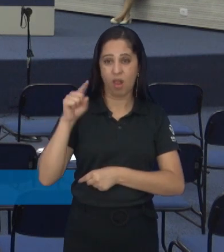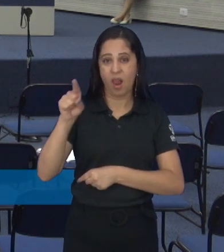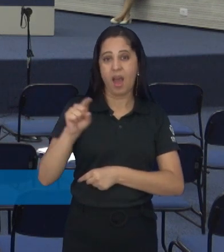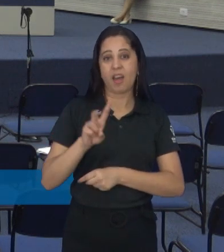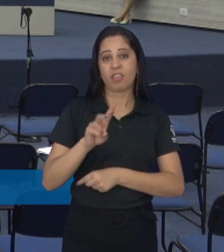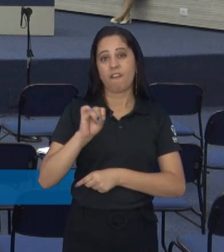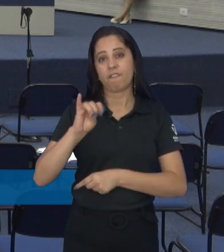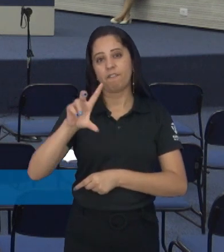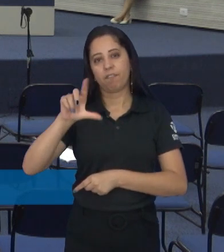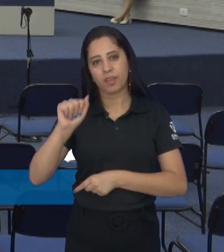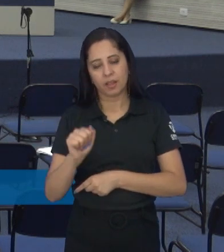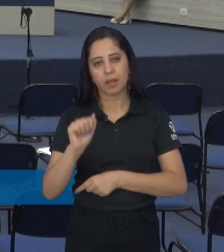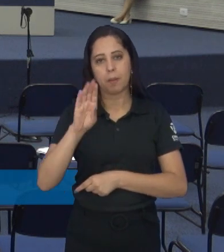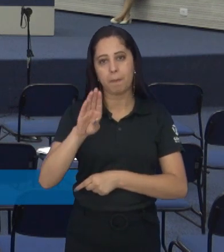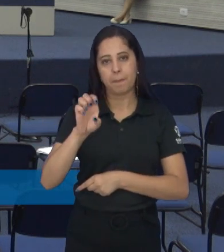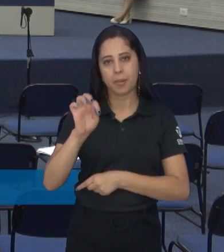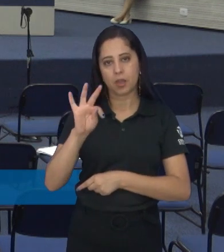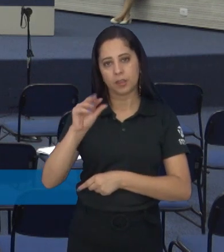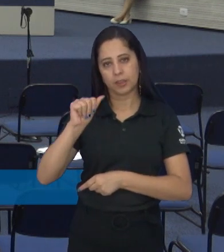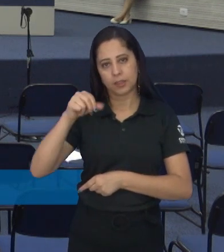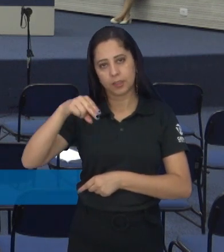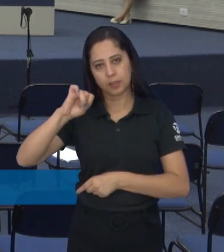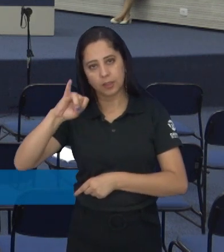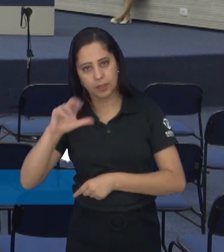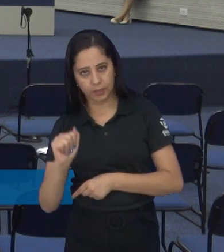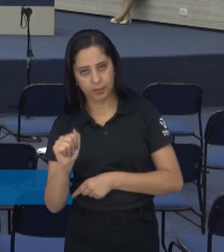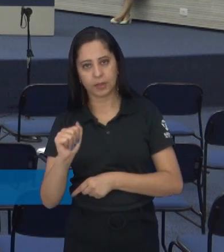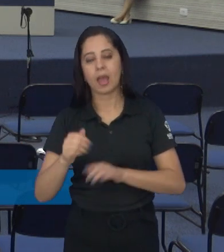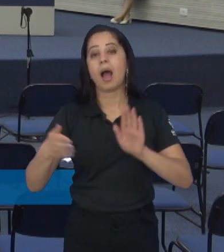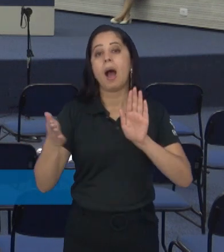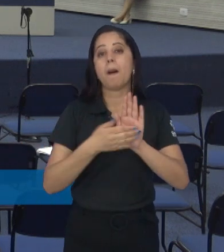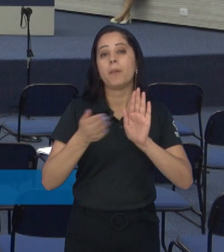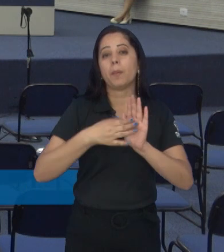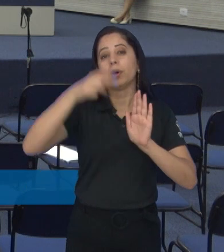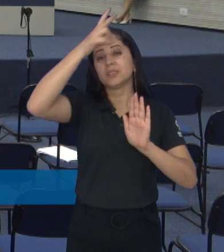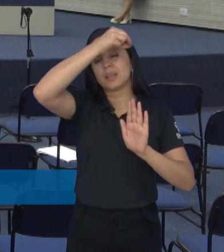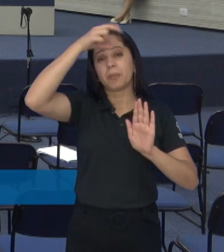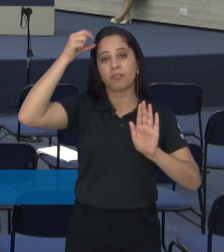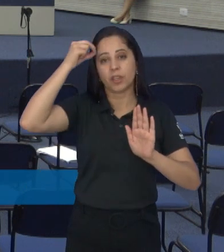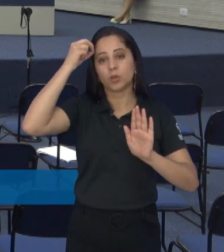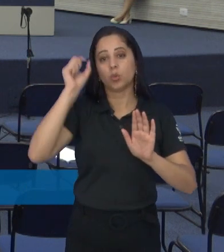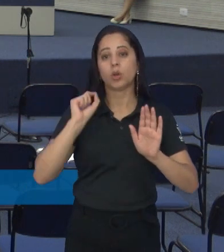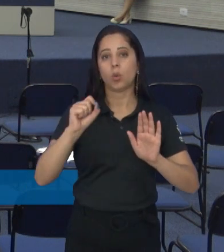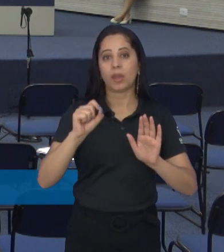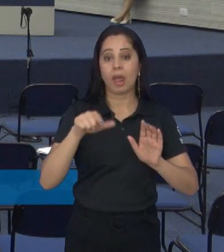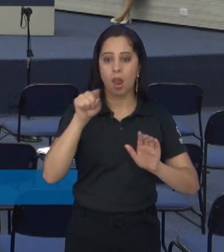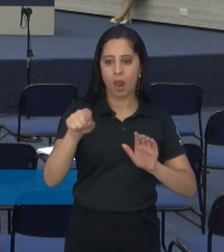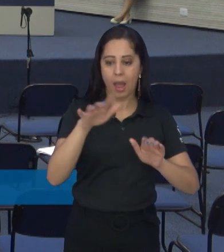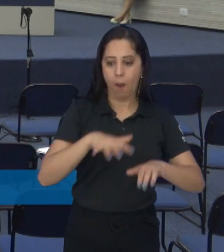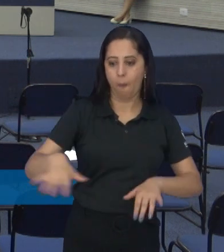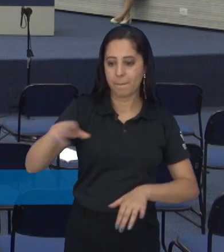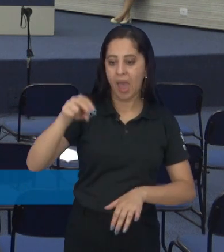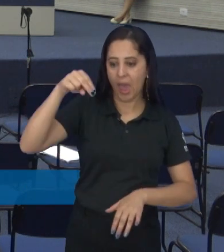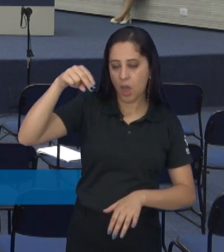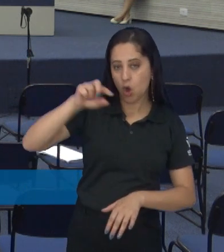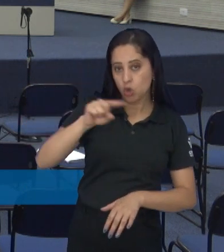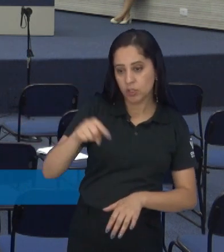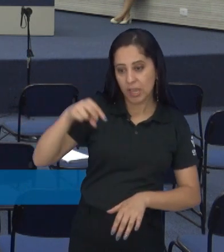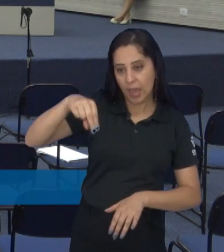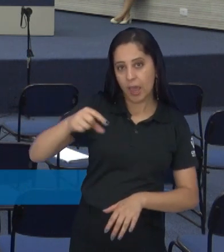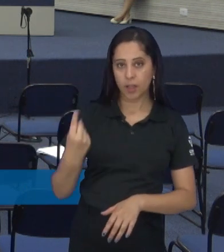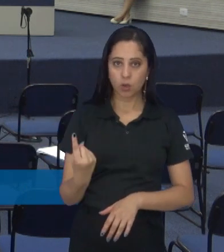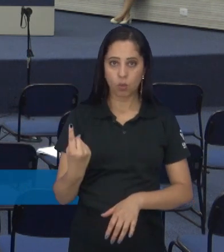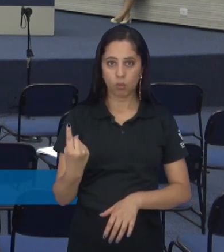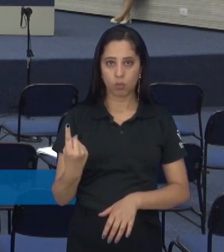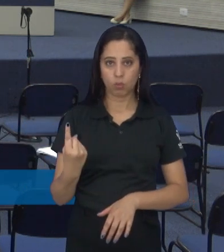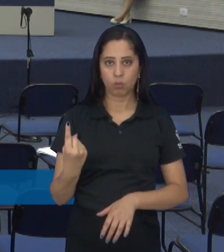2019 eles eh ou a proposta inicial da prefeitura era zm2 que verticalizava eles pediram que não verticalizasse que fosse z10001 a zona mista um